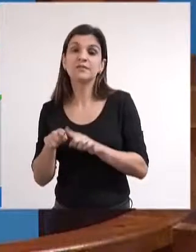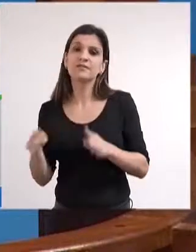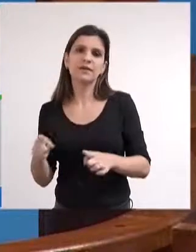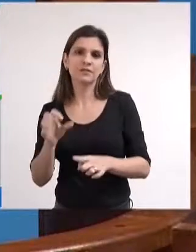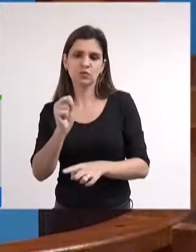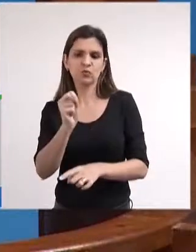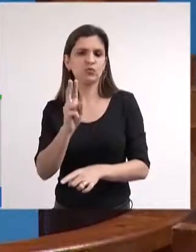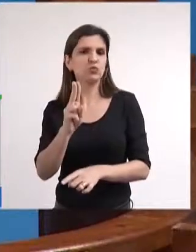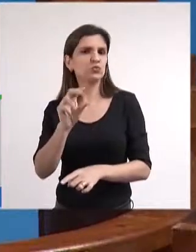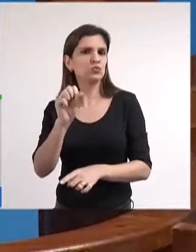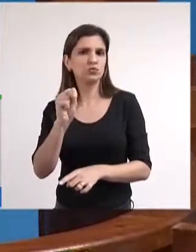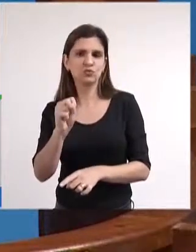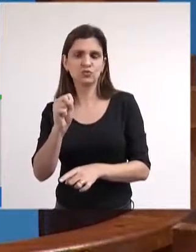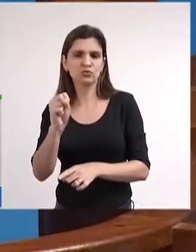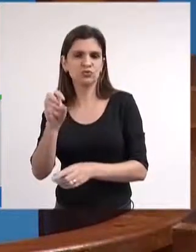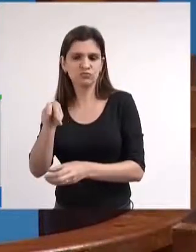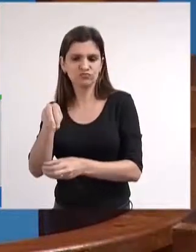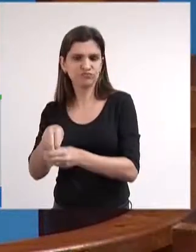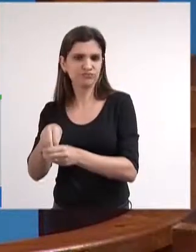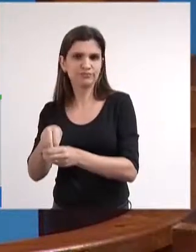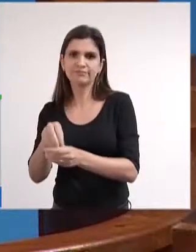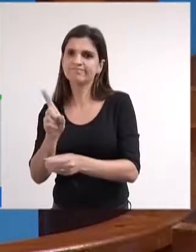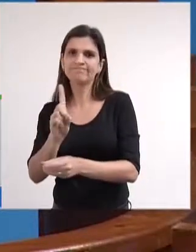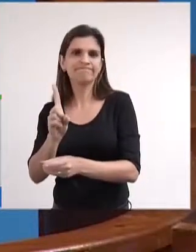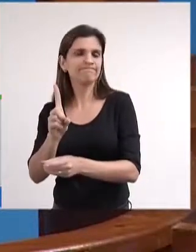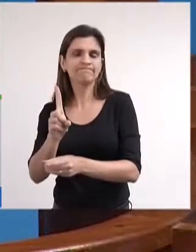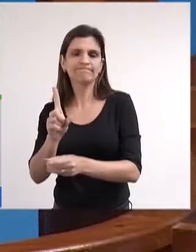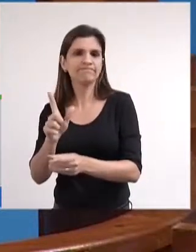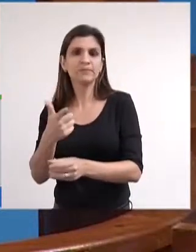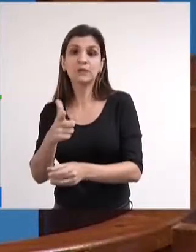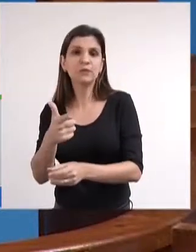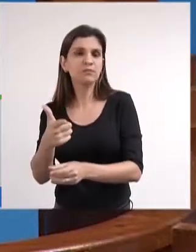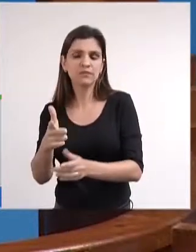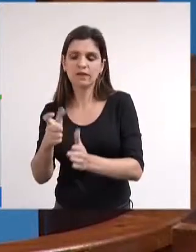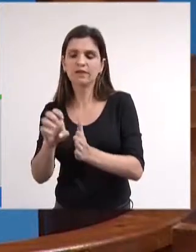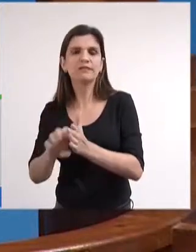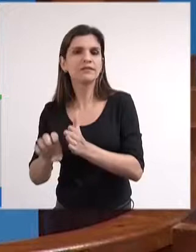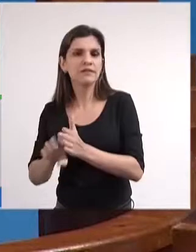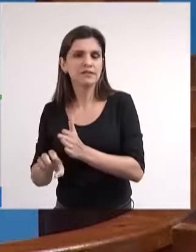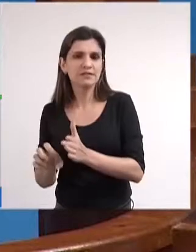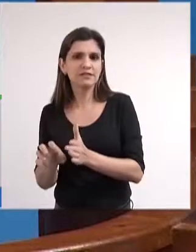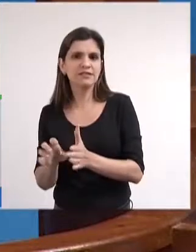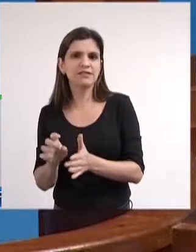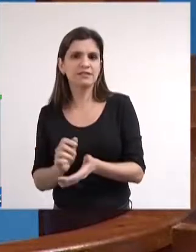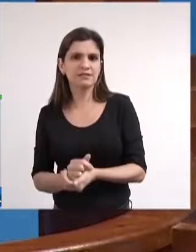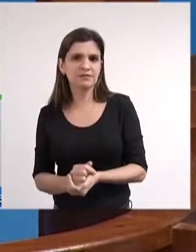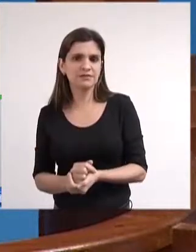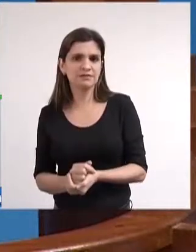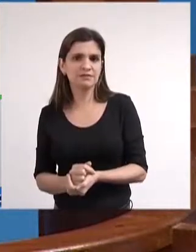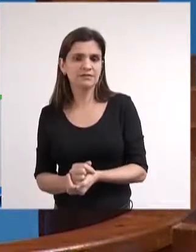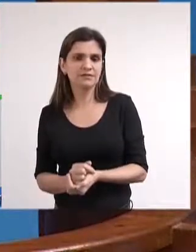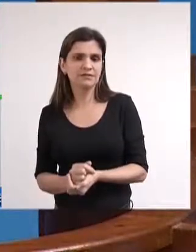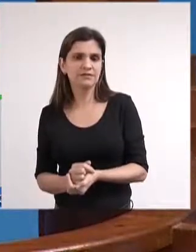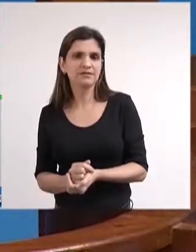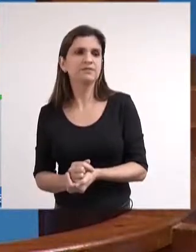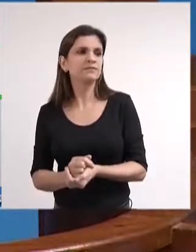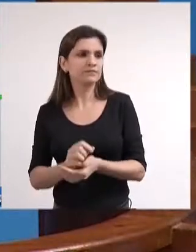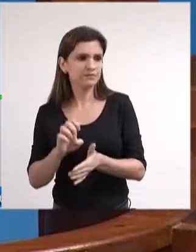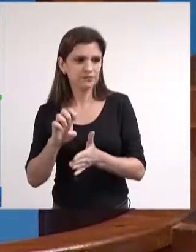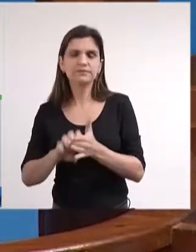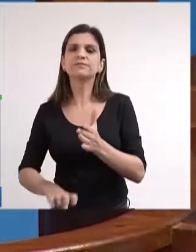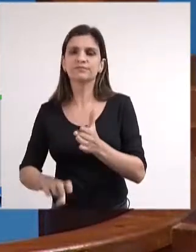de Saúde. Então, de nada adianta a pessoa fazer de tudo para tentar conseguir uma consulta